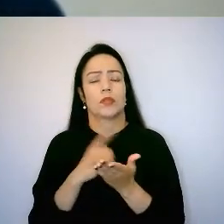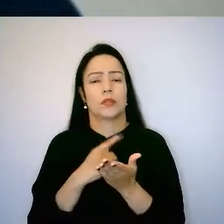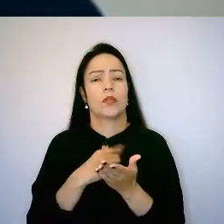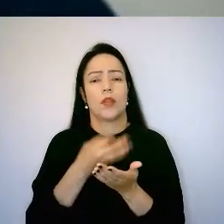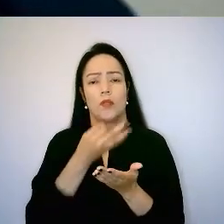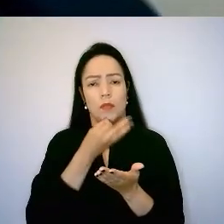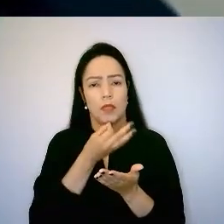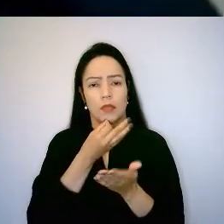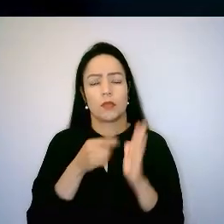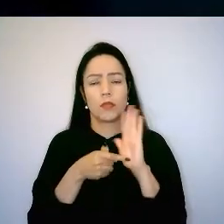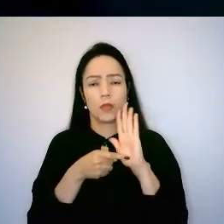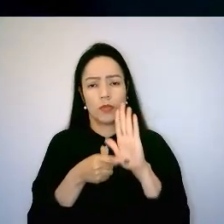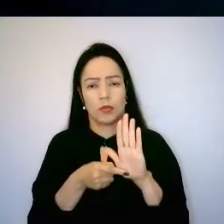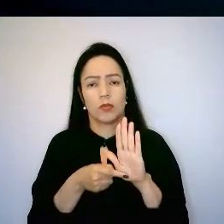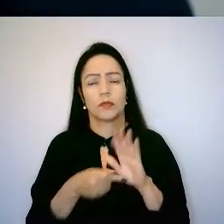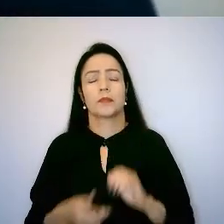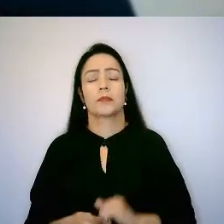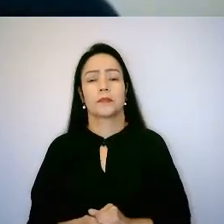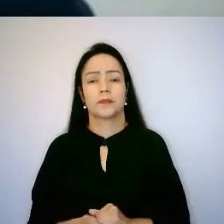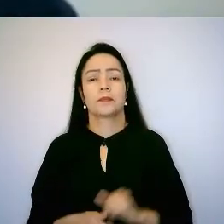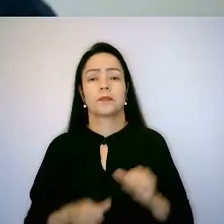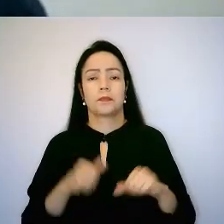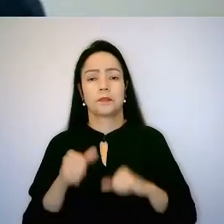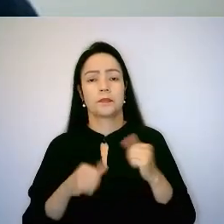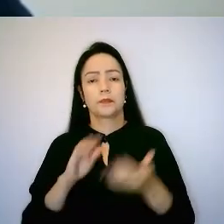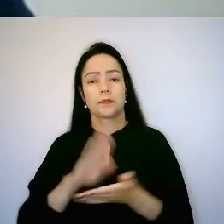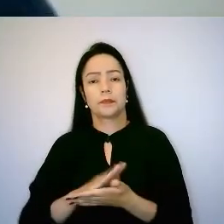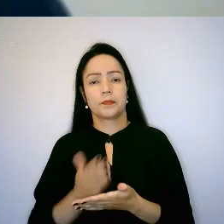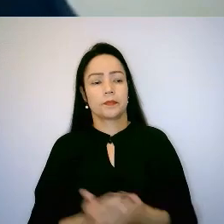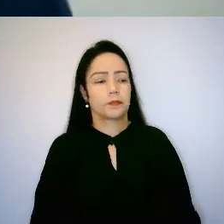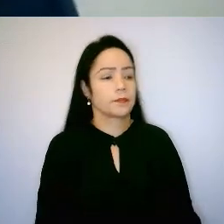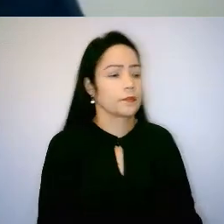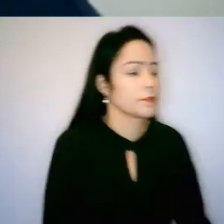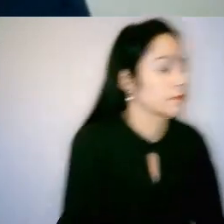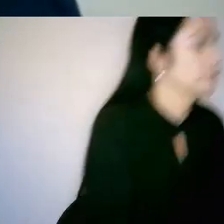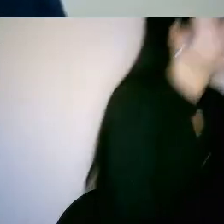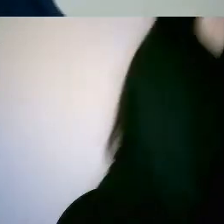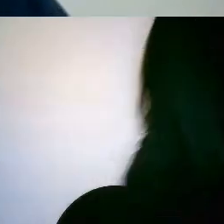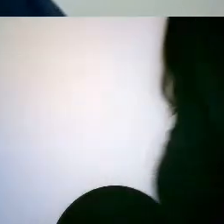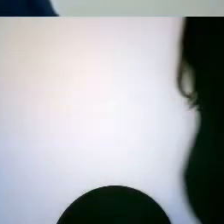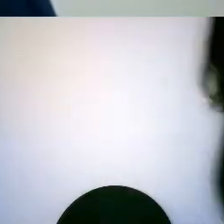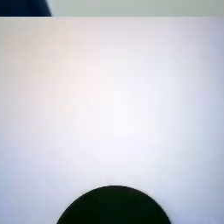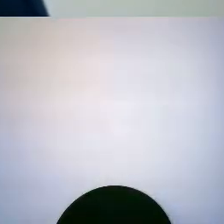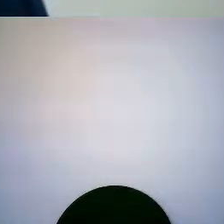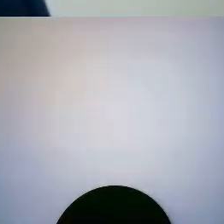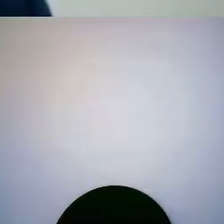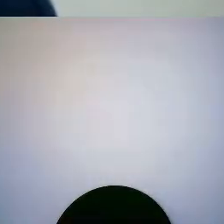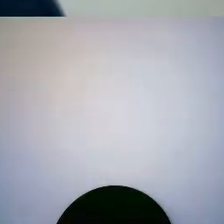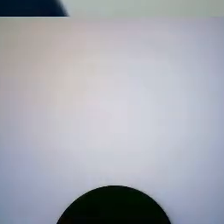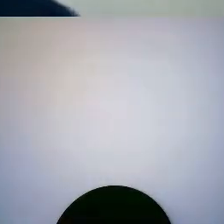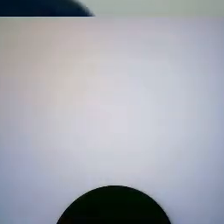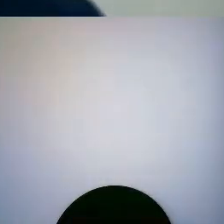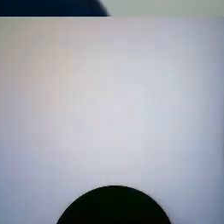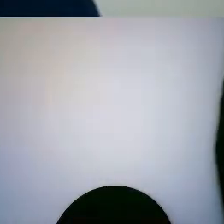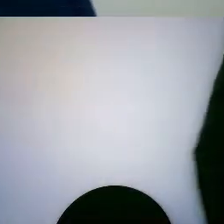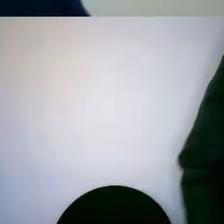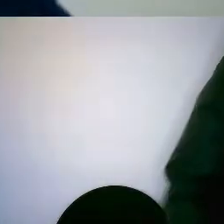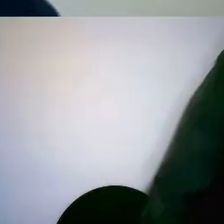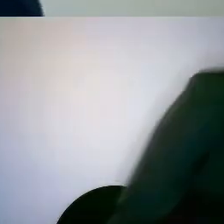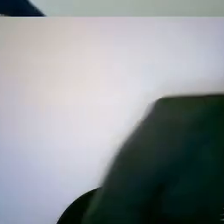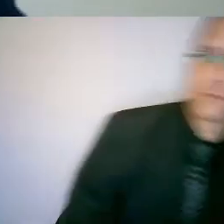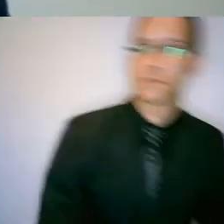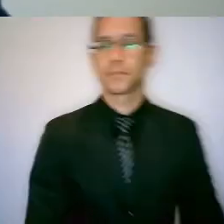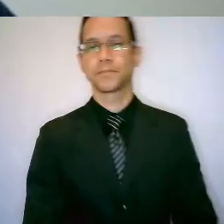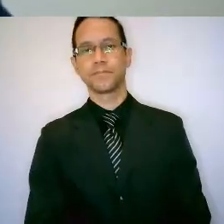nesta pela oração excelências permitam me fazer uma reflexão acerca da situação acampada em tela